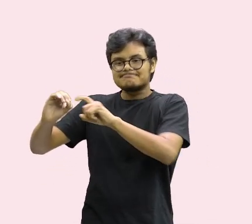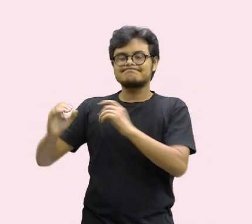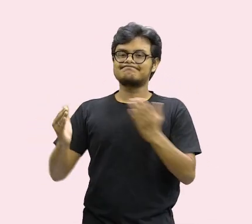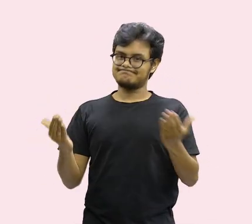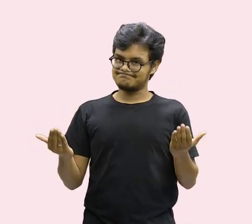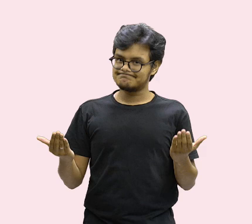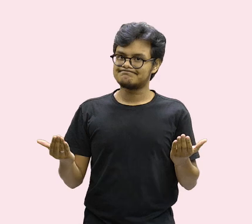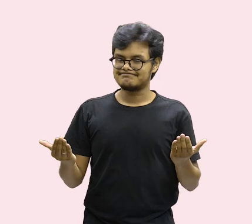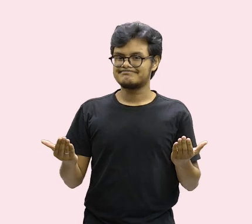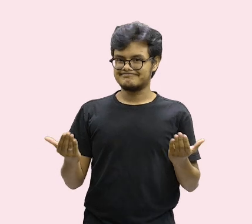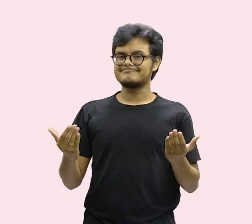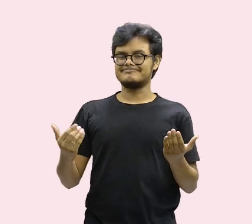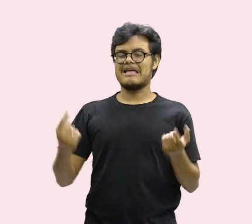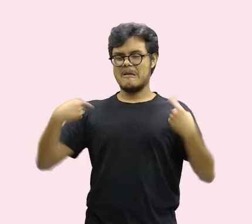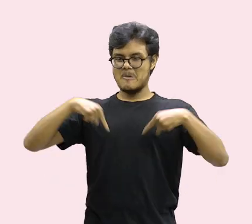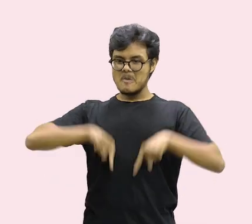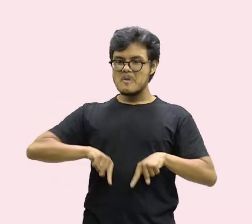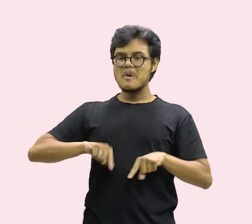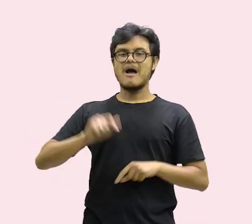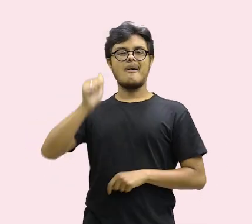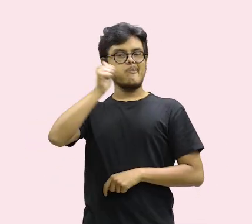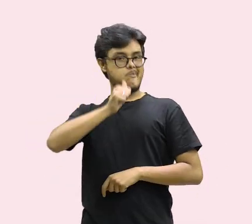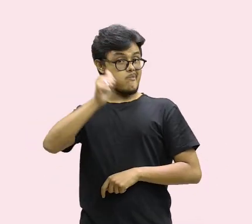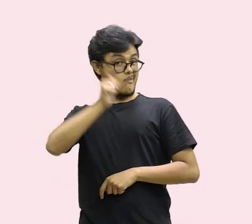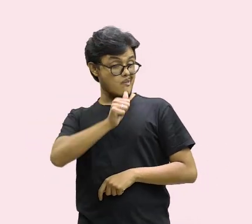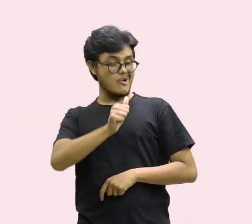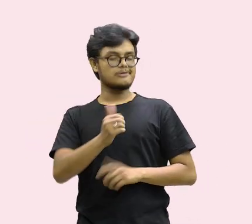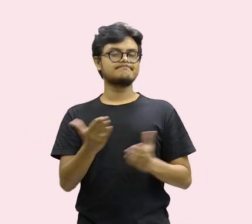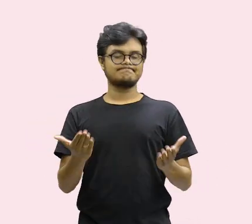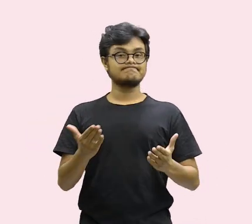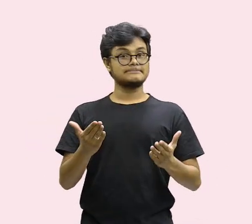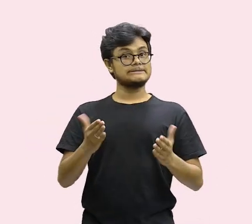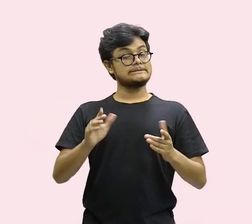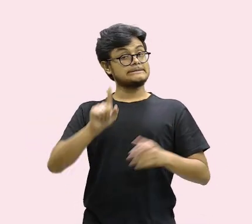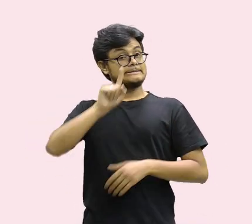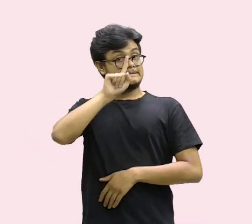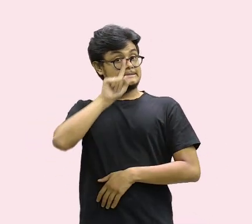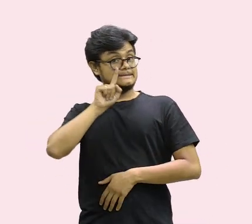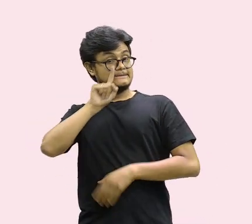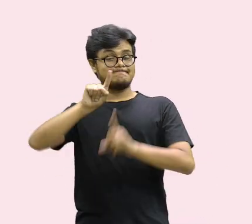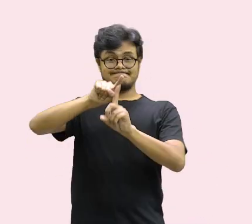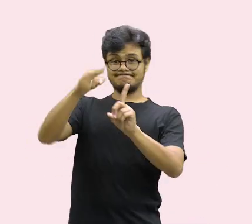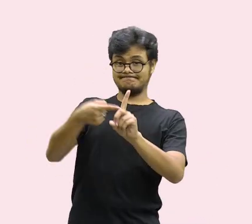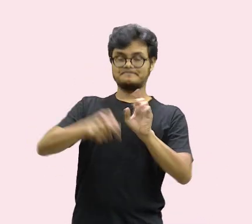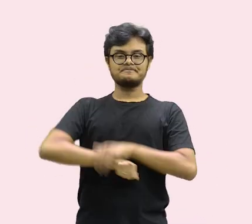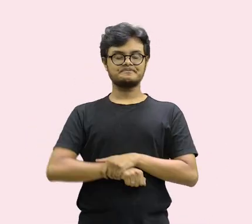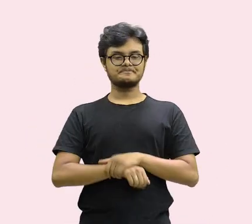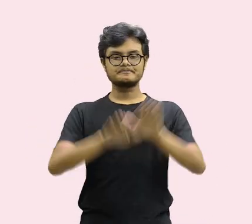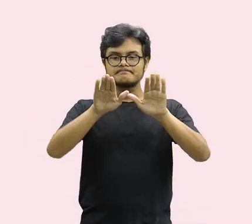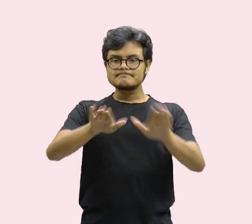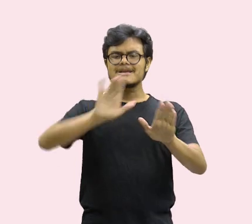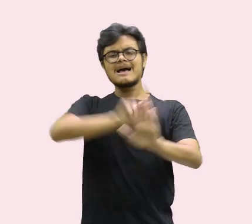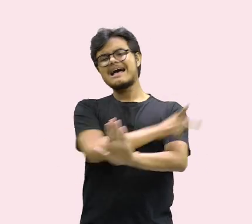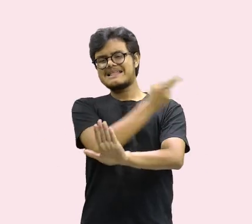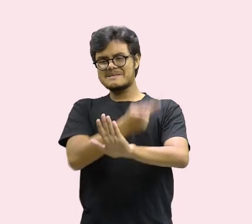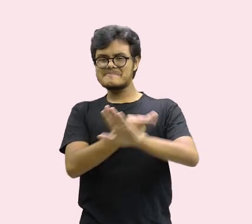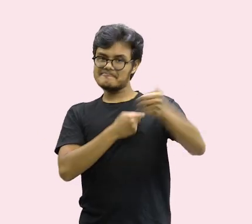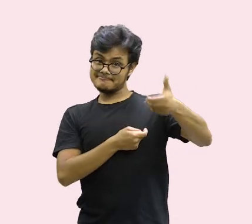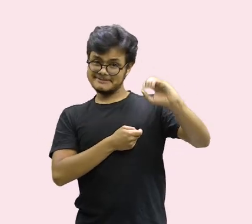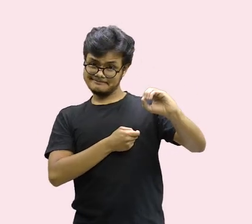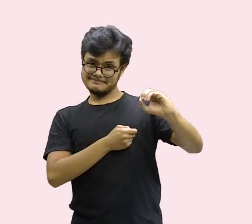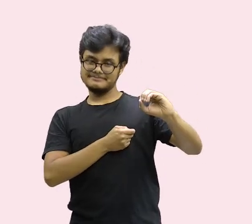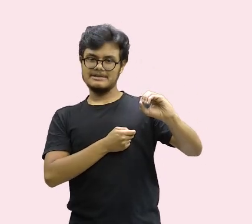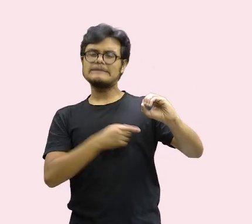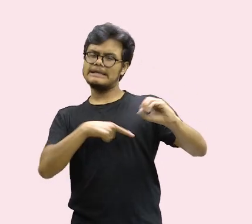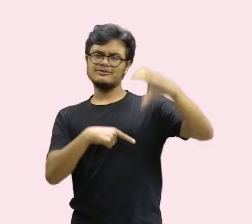de progesterona. Então, esse período ele é um período perigoso, tá beleza? Depois você vai ter, depois desses 10 dias, então foi